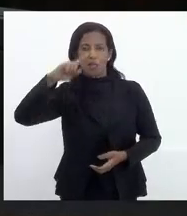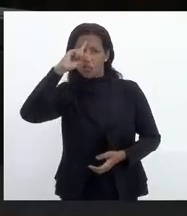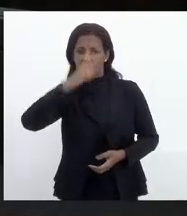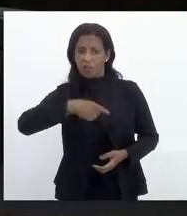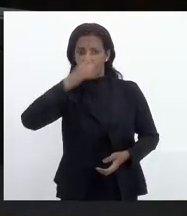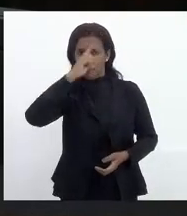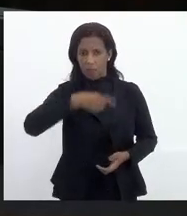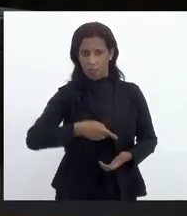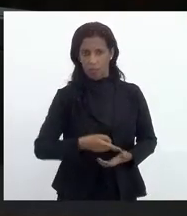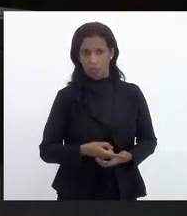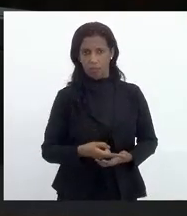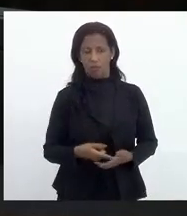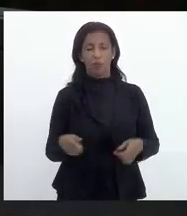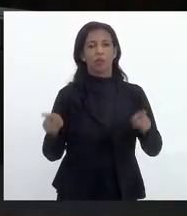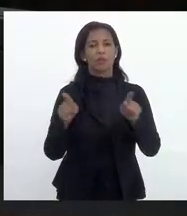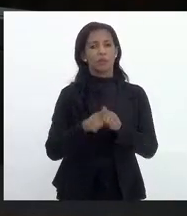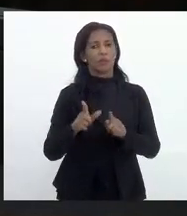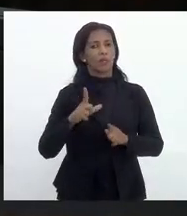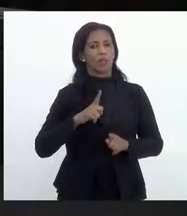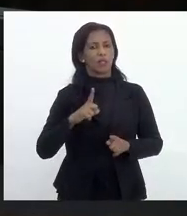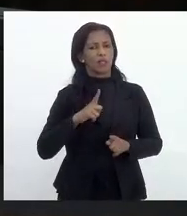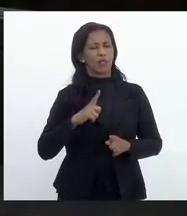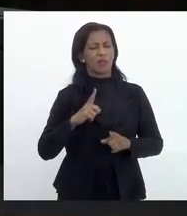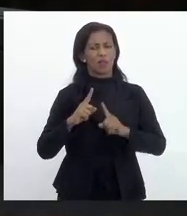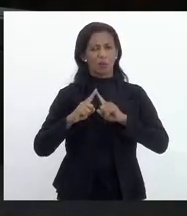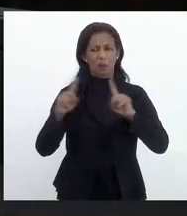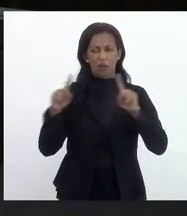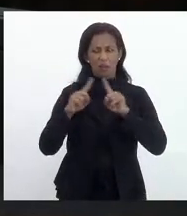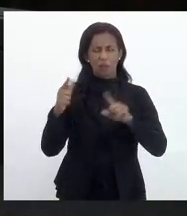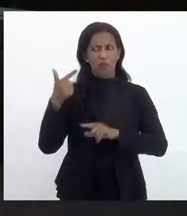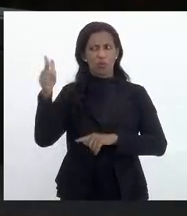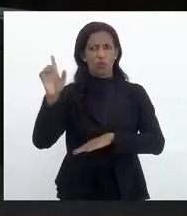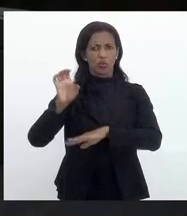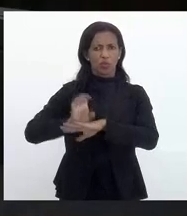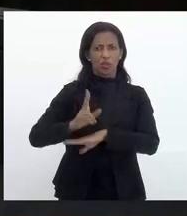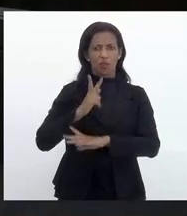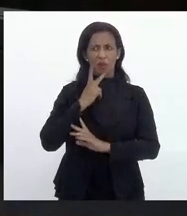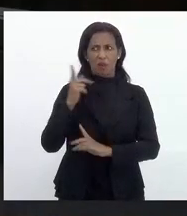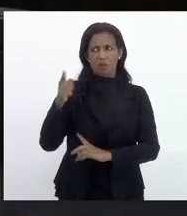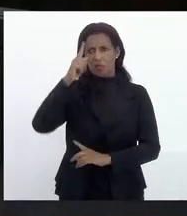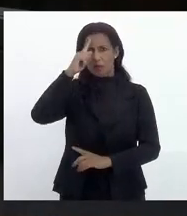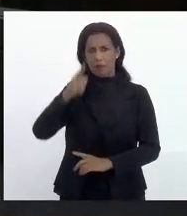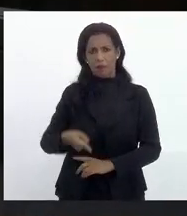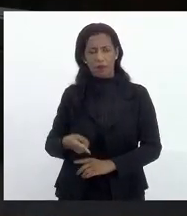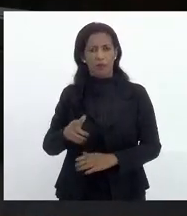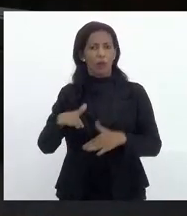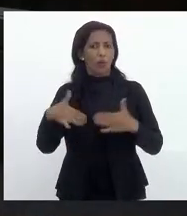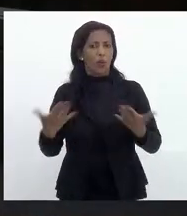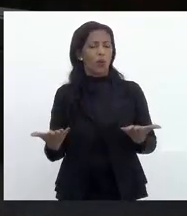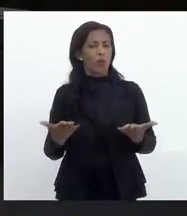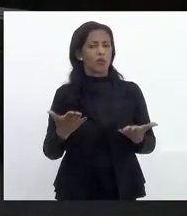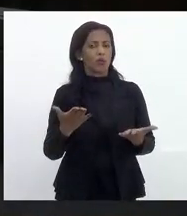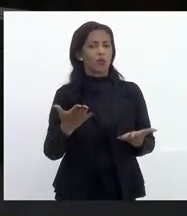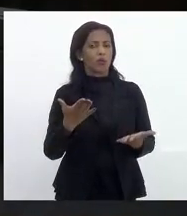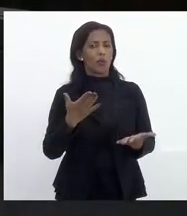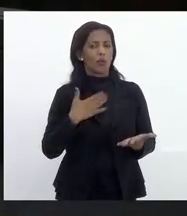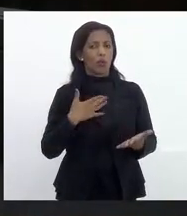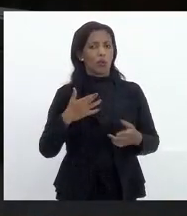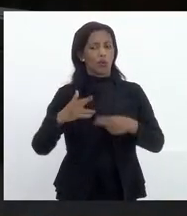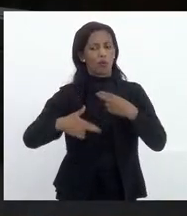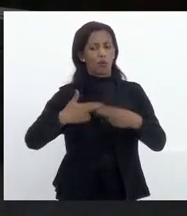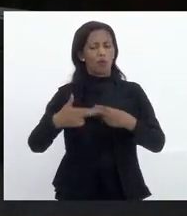determinam e inclusive teve até um questionamento de outro estado para o senhor você que determina quanto meu o